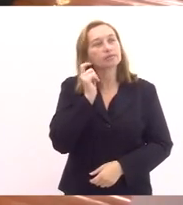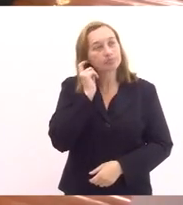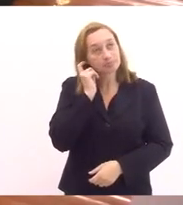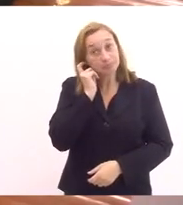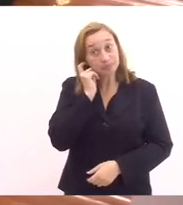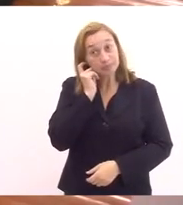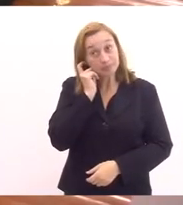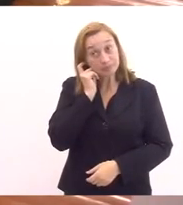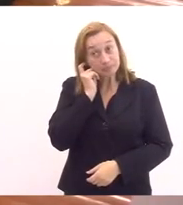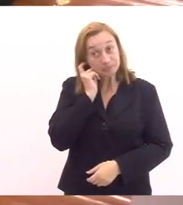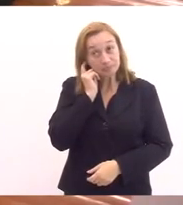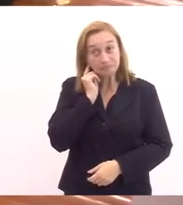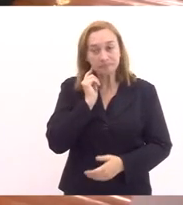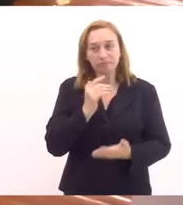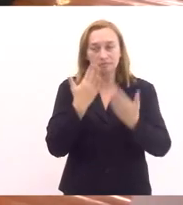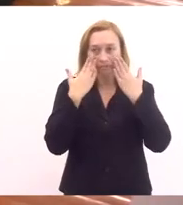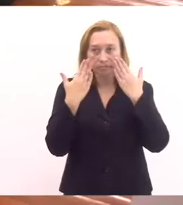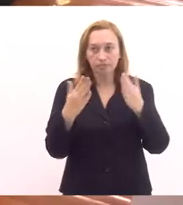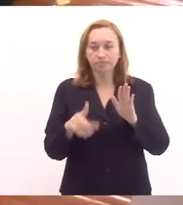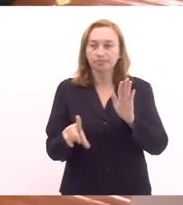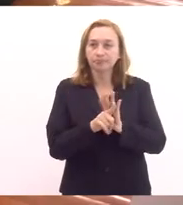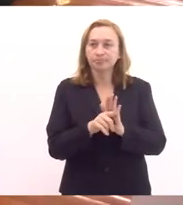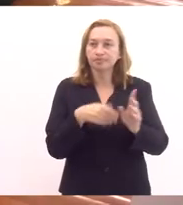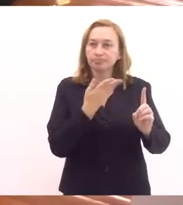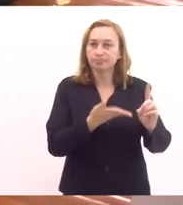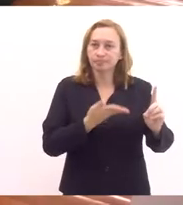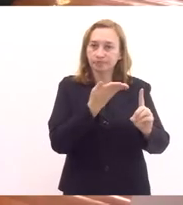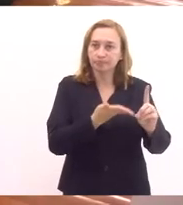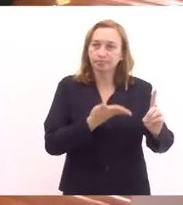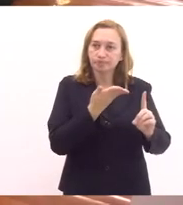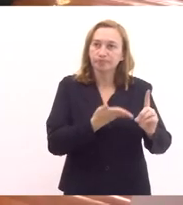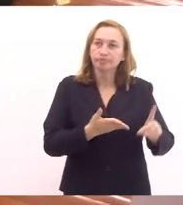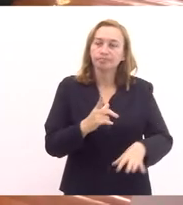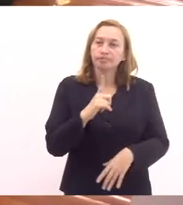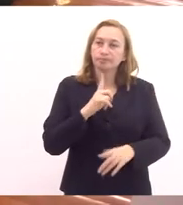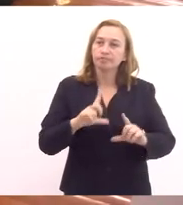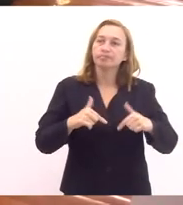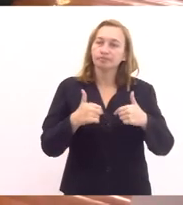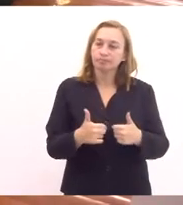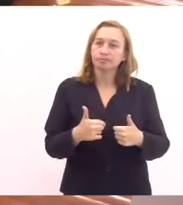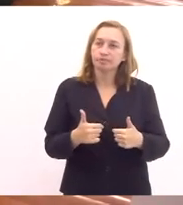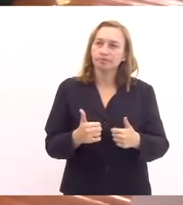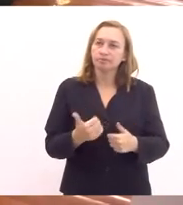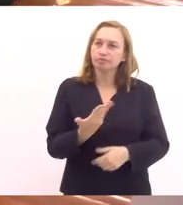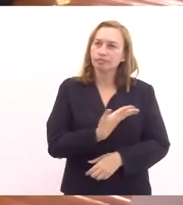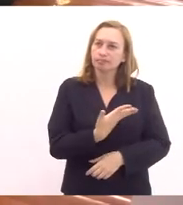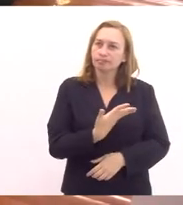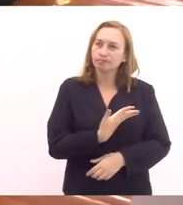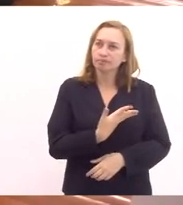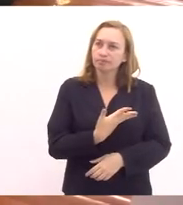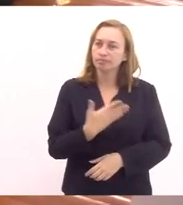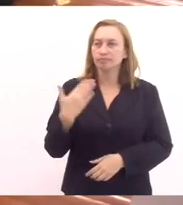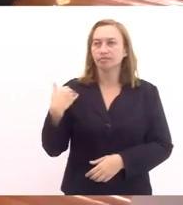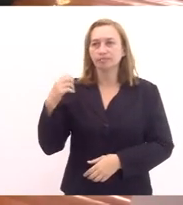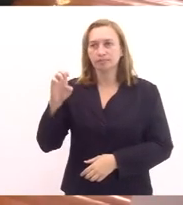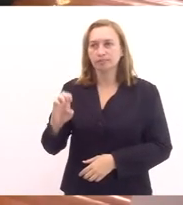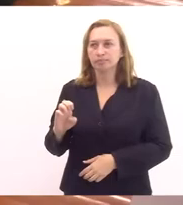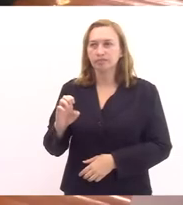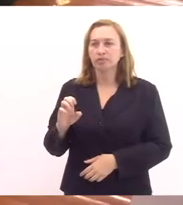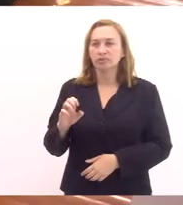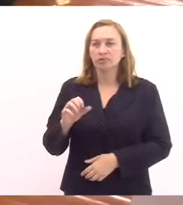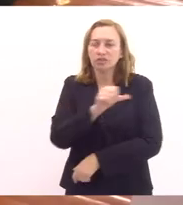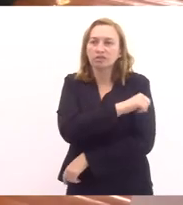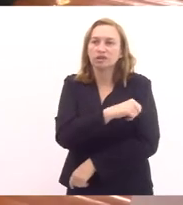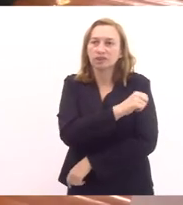o seguinte quando a gente começou a apresentar as leis sobre tolas o houve uma reação de uma companheira Nossa da esquerda que enfermeira